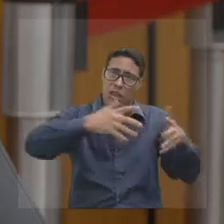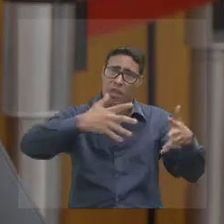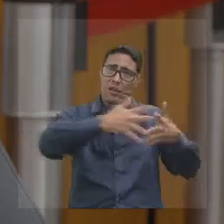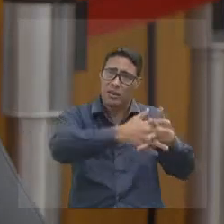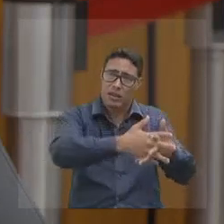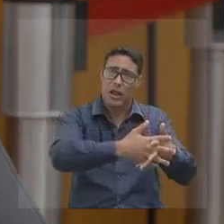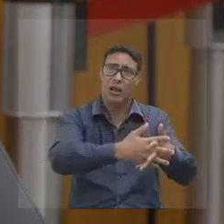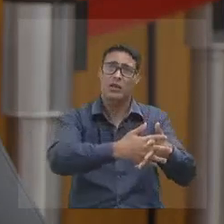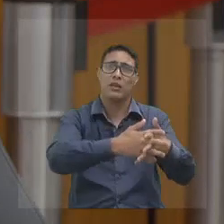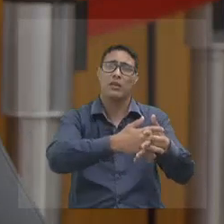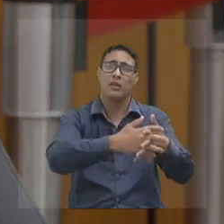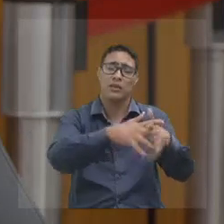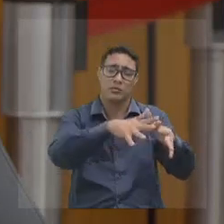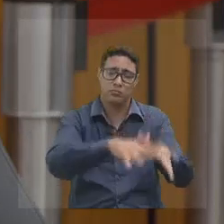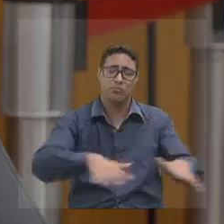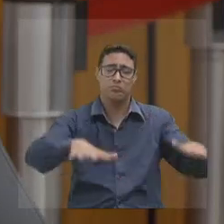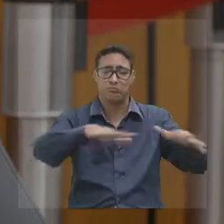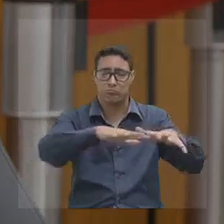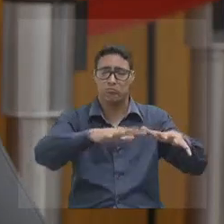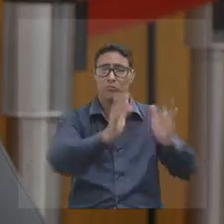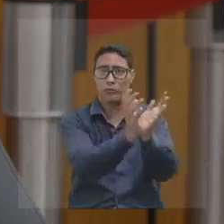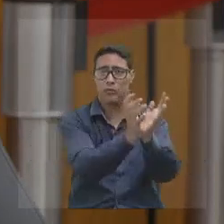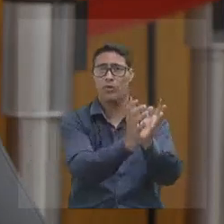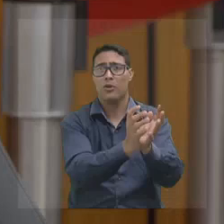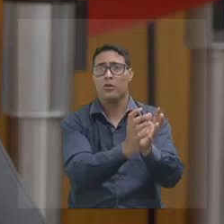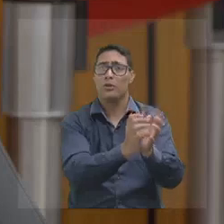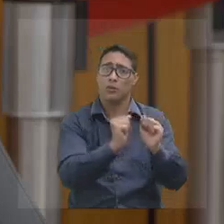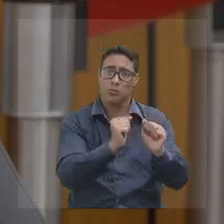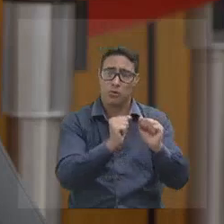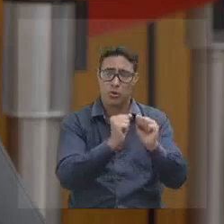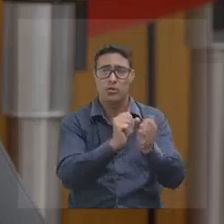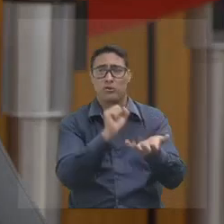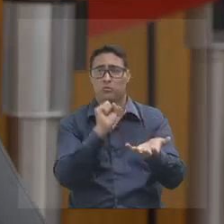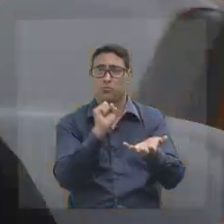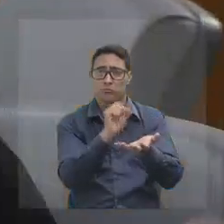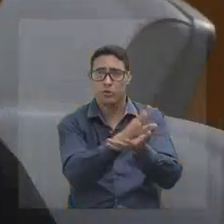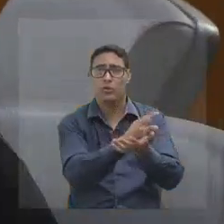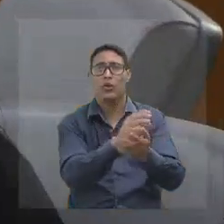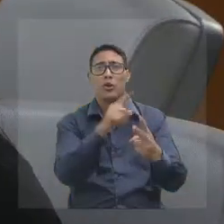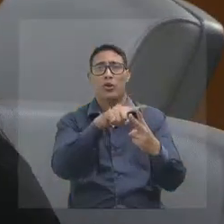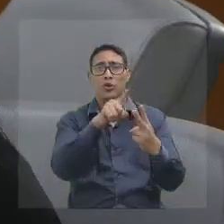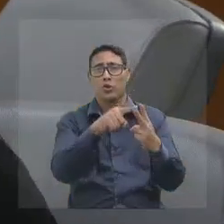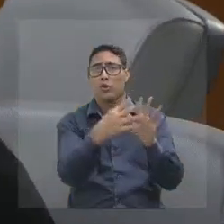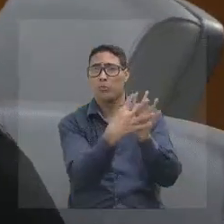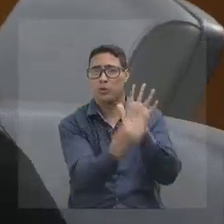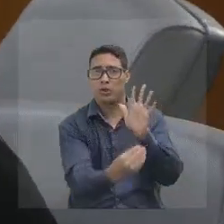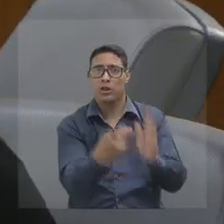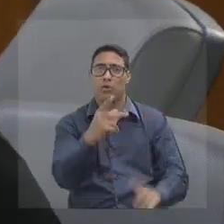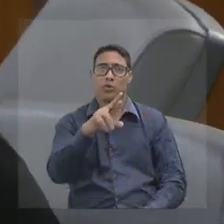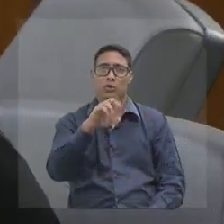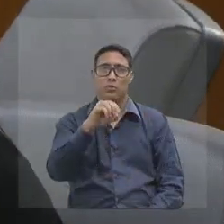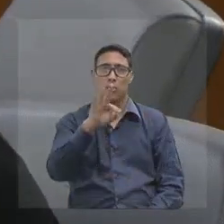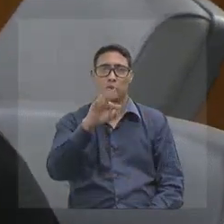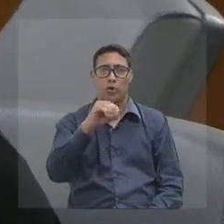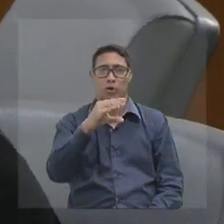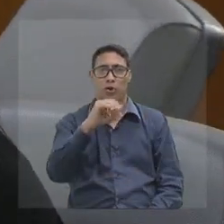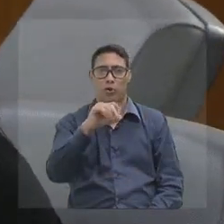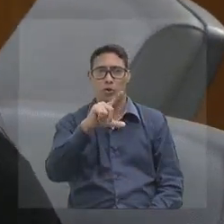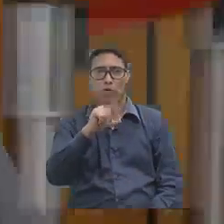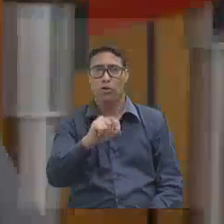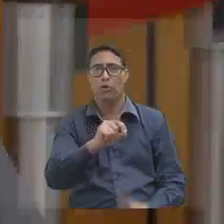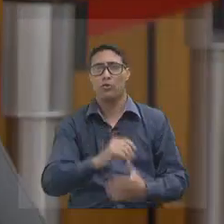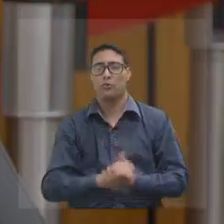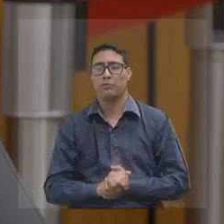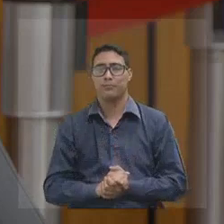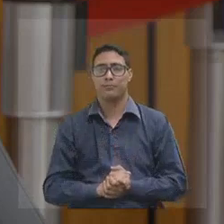e subjetiva oportunidades Então posso encaminhar para o céu a dois modelos de protocolo para perceber que as comunidades avançando nisso